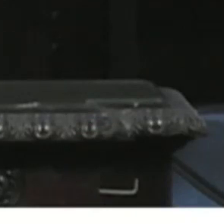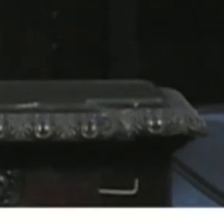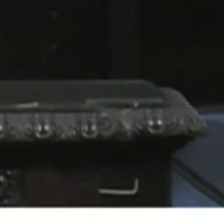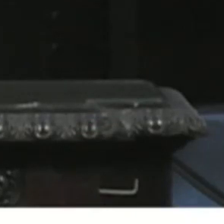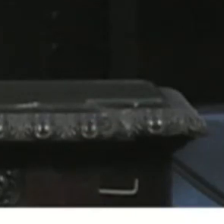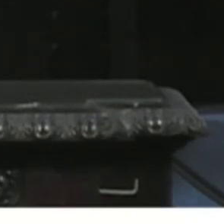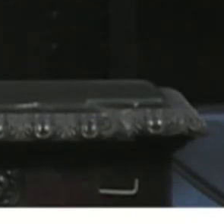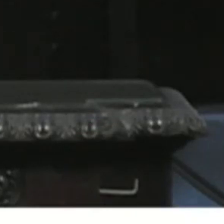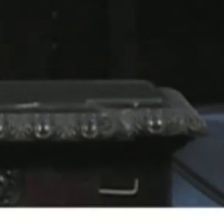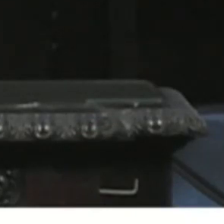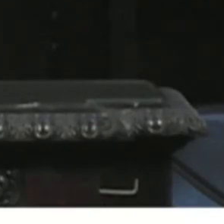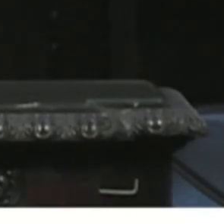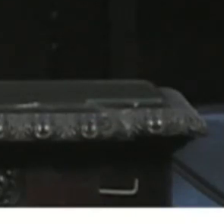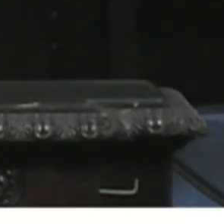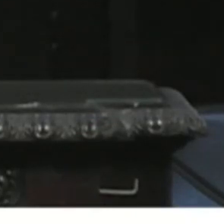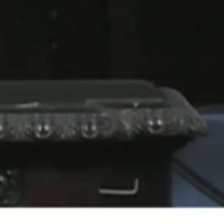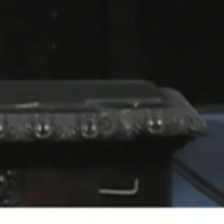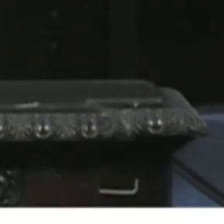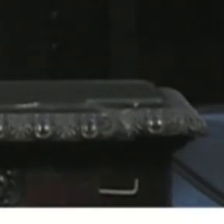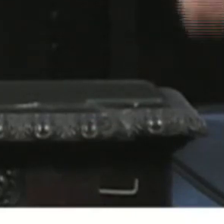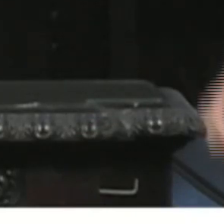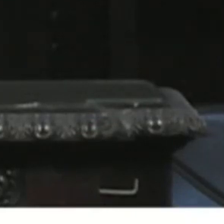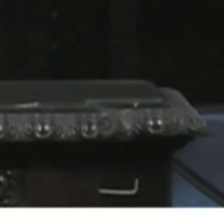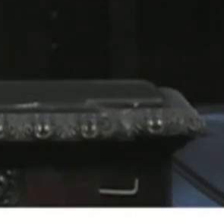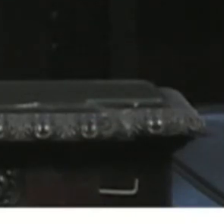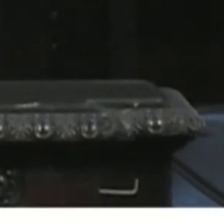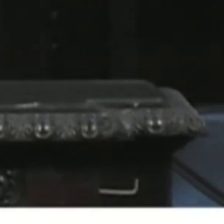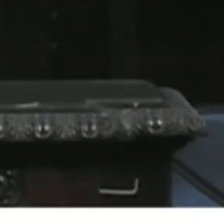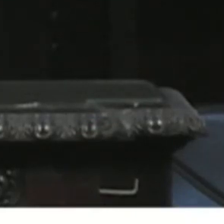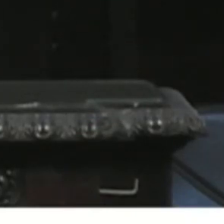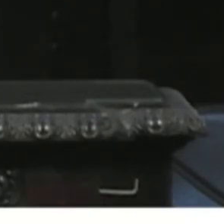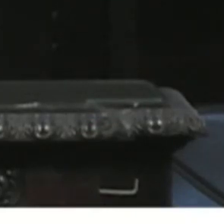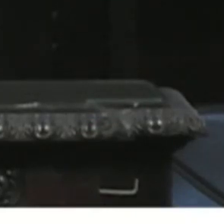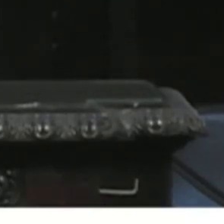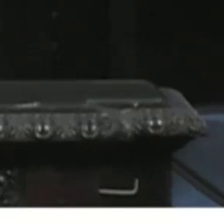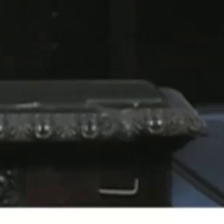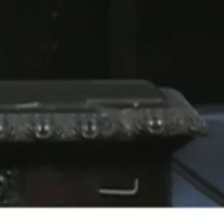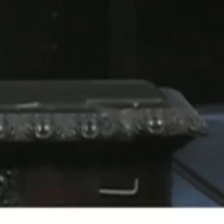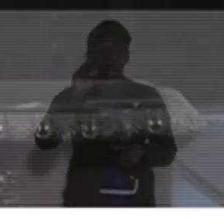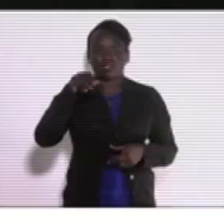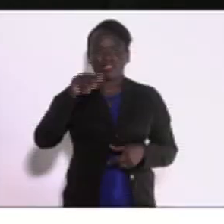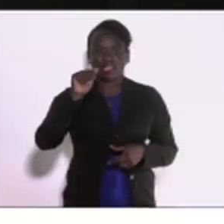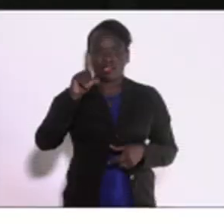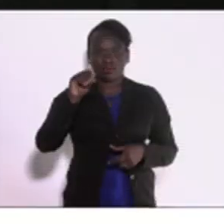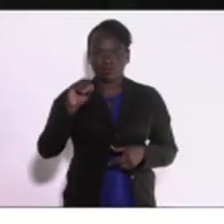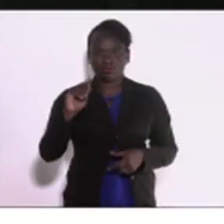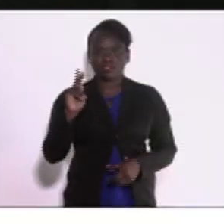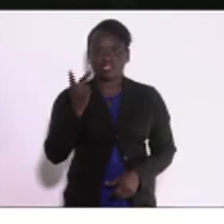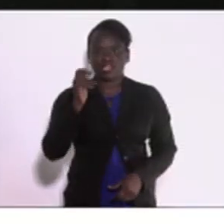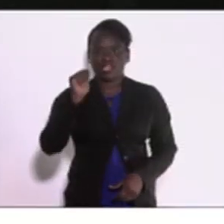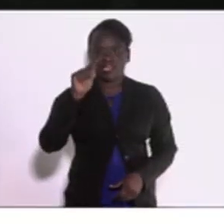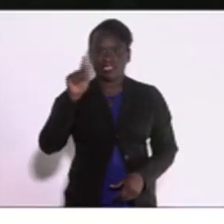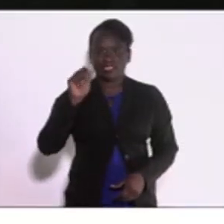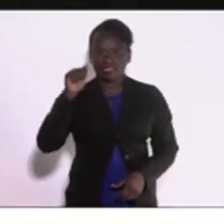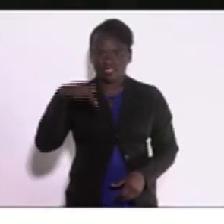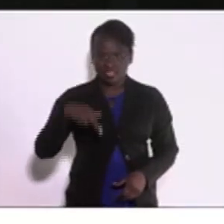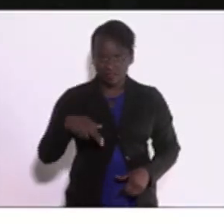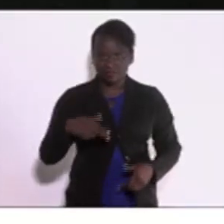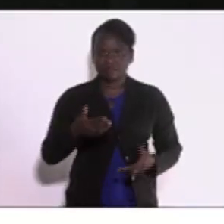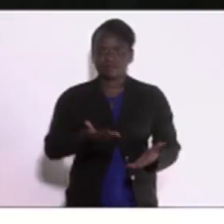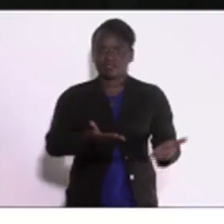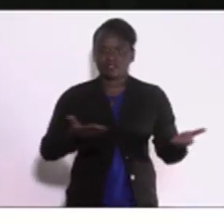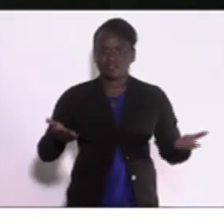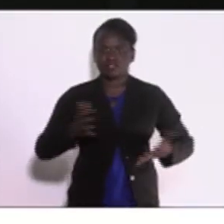para a entrega de medalha Tiradentes ao senhor Ronaldo Razan de Gonlevski. Solicito ao cerimonial